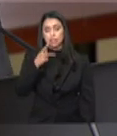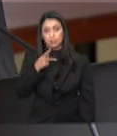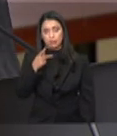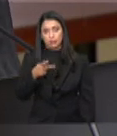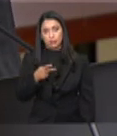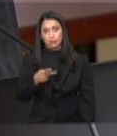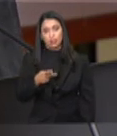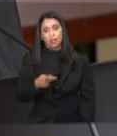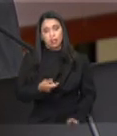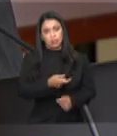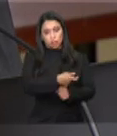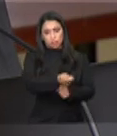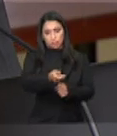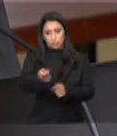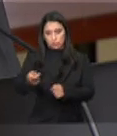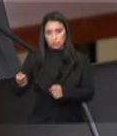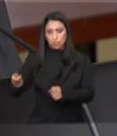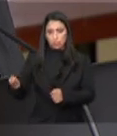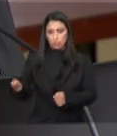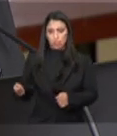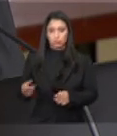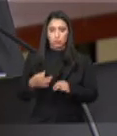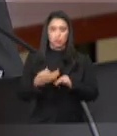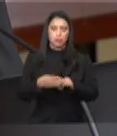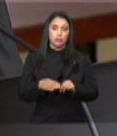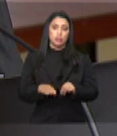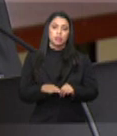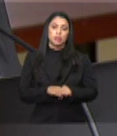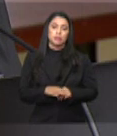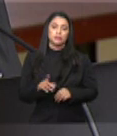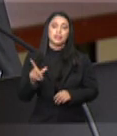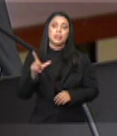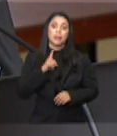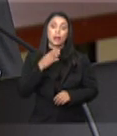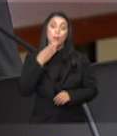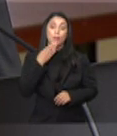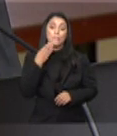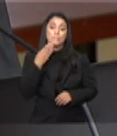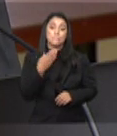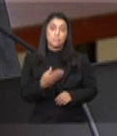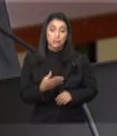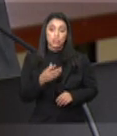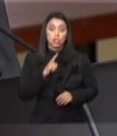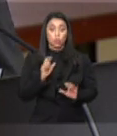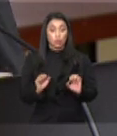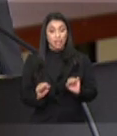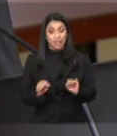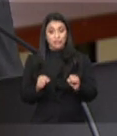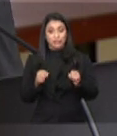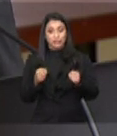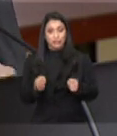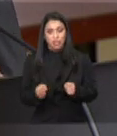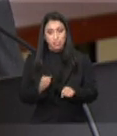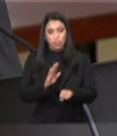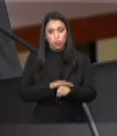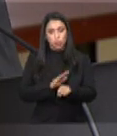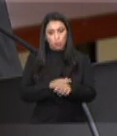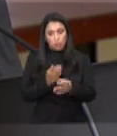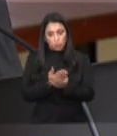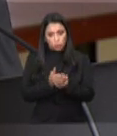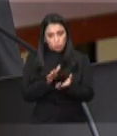já passei a todos os colegas. Havendo pedido expresso da defesa no momento